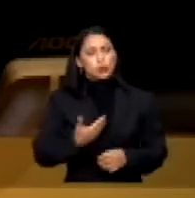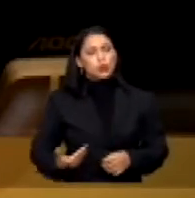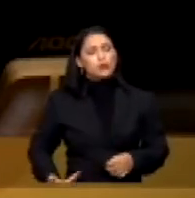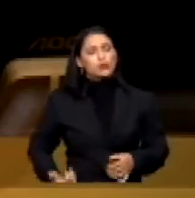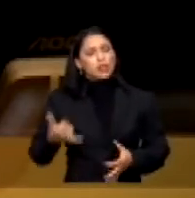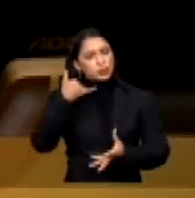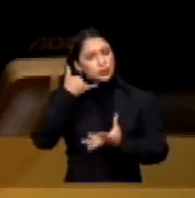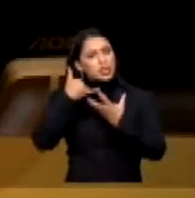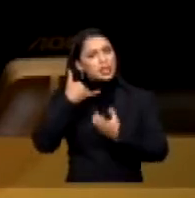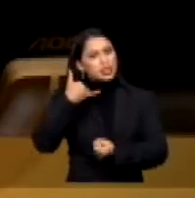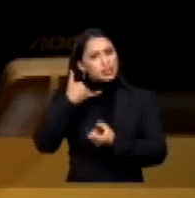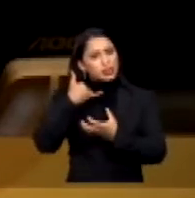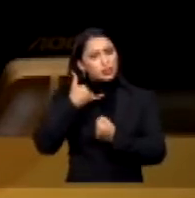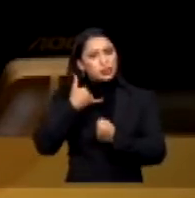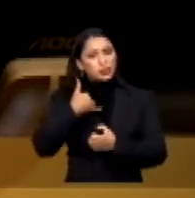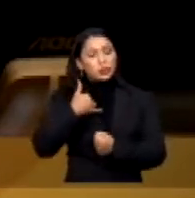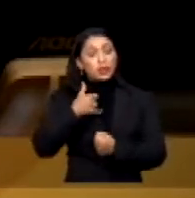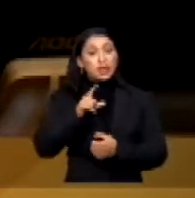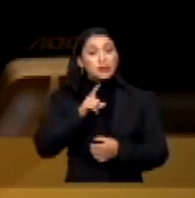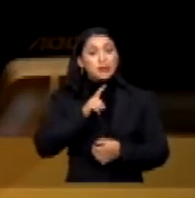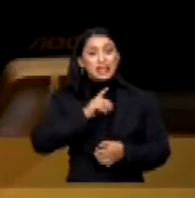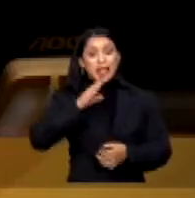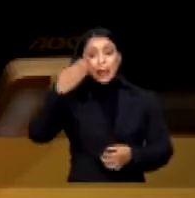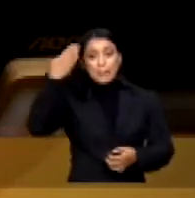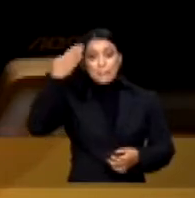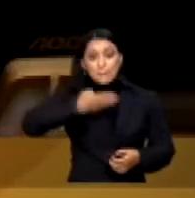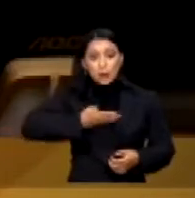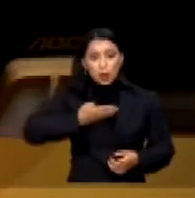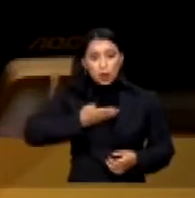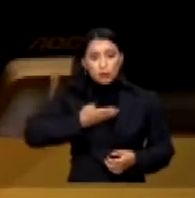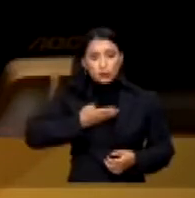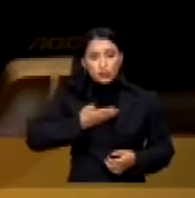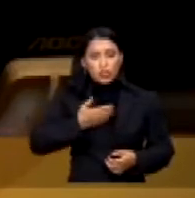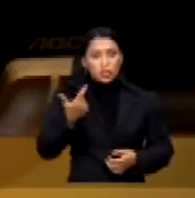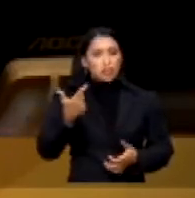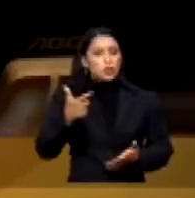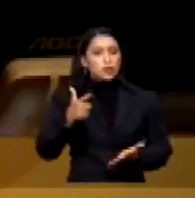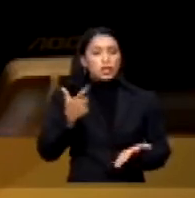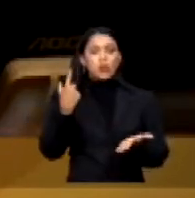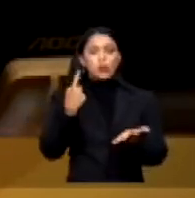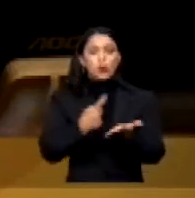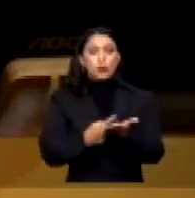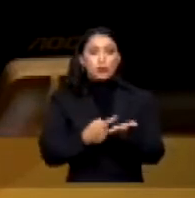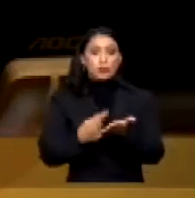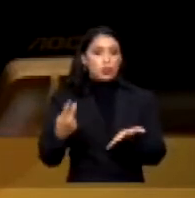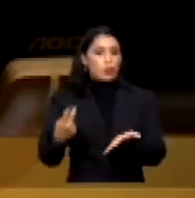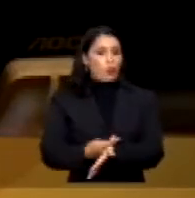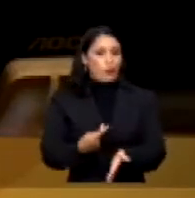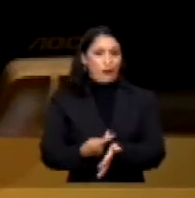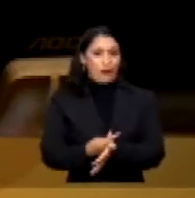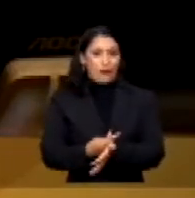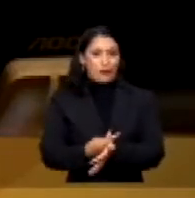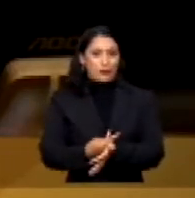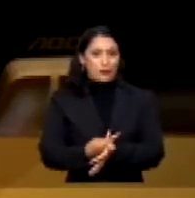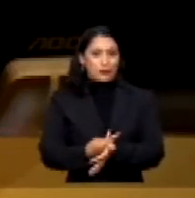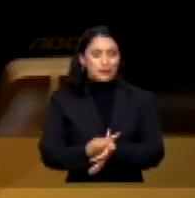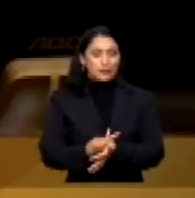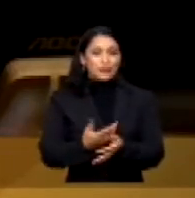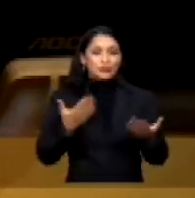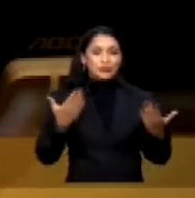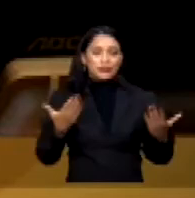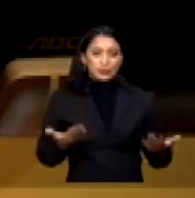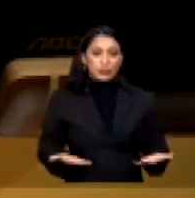do Estado nas escutas é um viés de infirmação, sem qualquer compromisso com o erro. Tempo